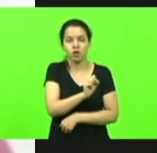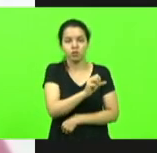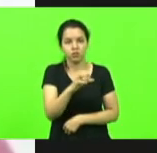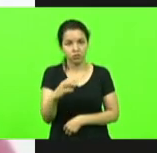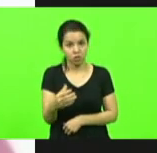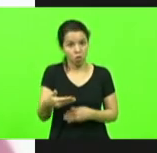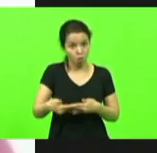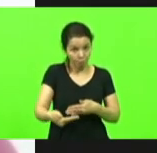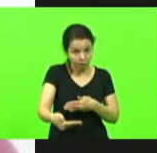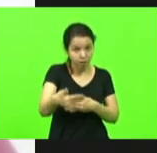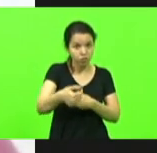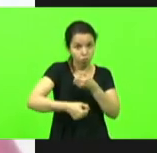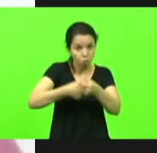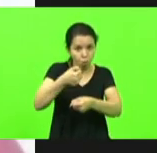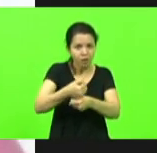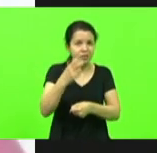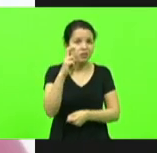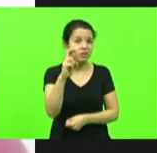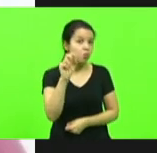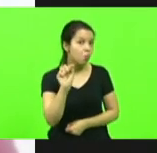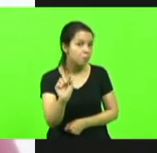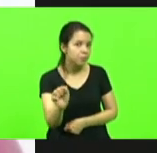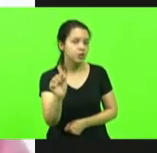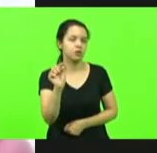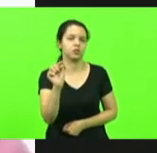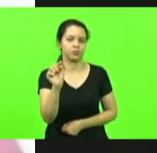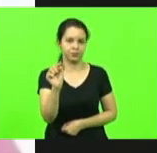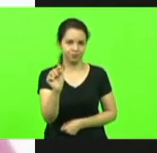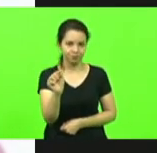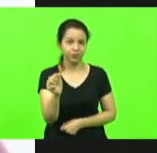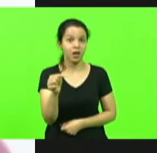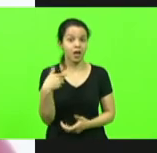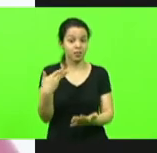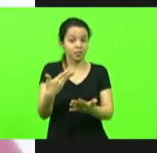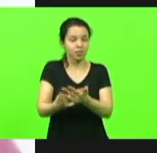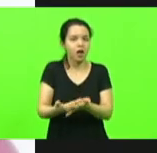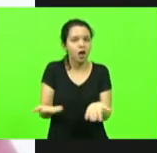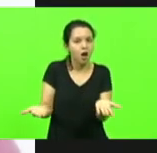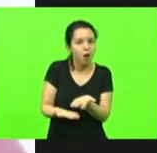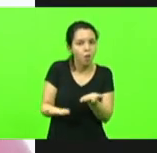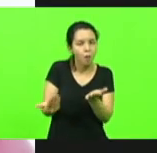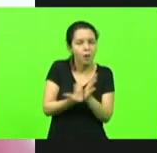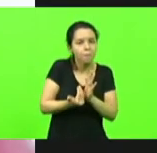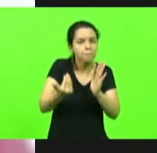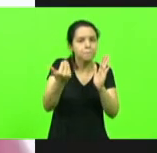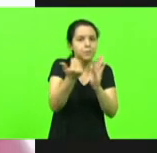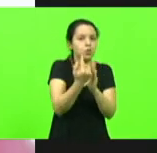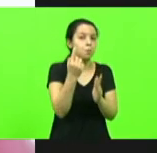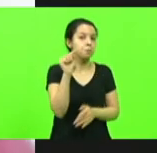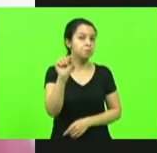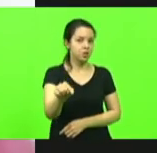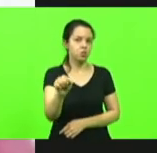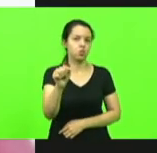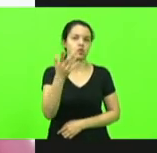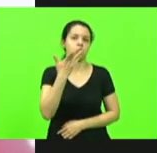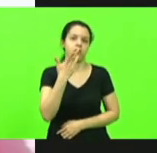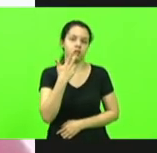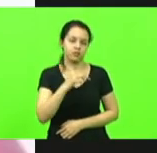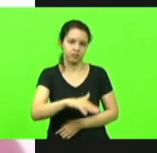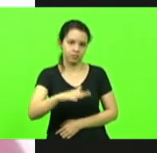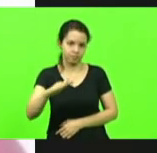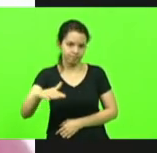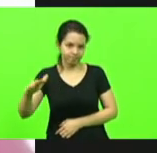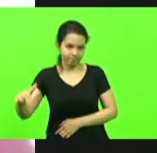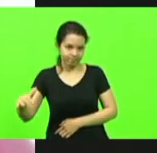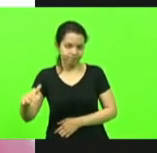iniciamos o ano com 5 mil. Tivemos até agora um aumento de 1.000 crianças, né? Aliados